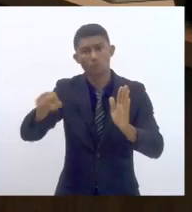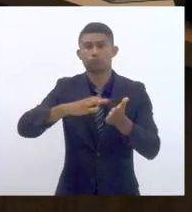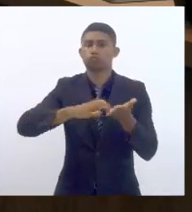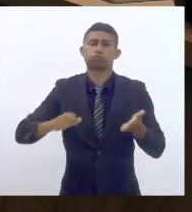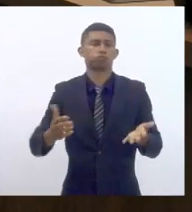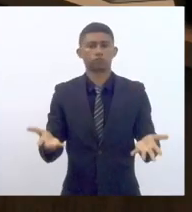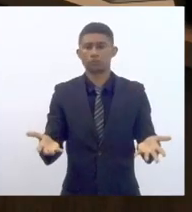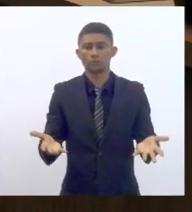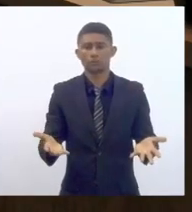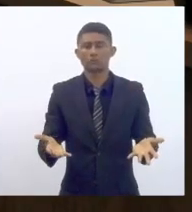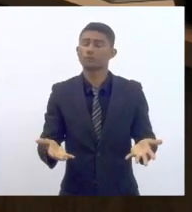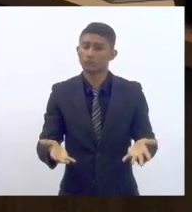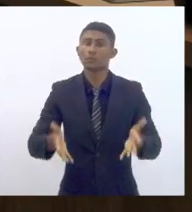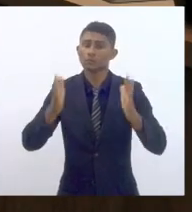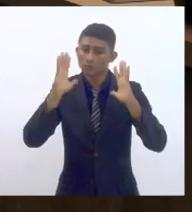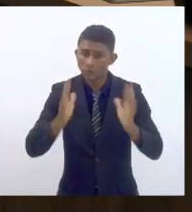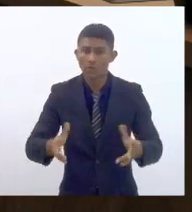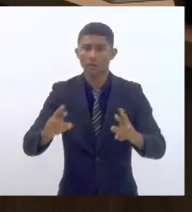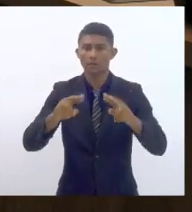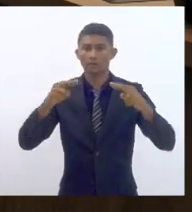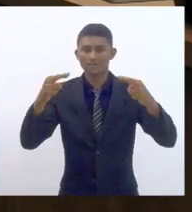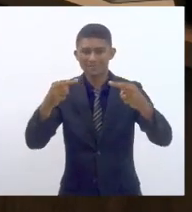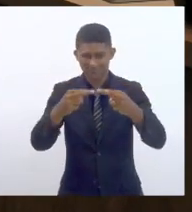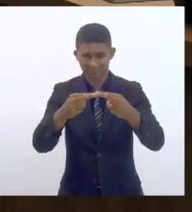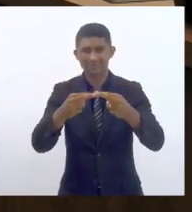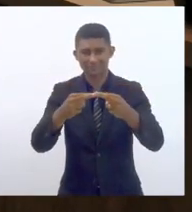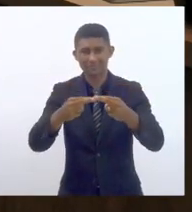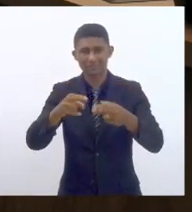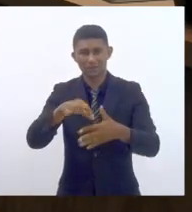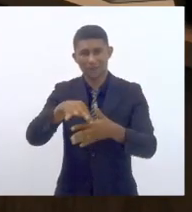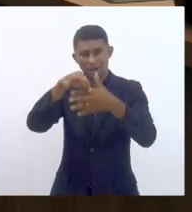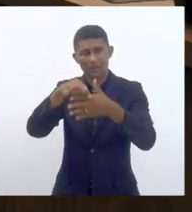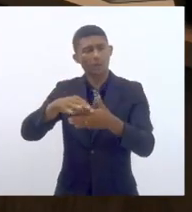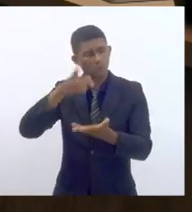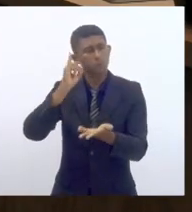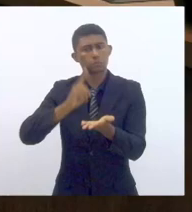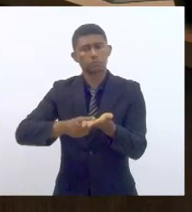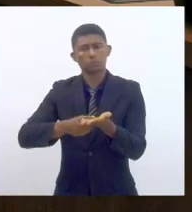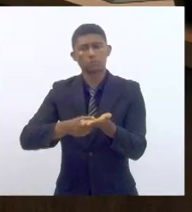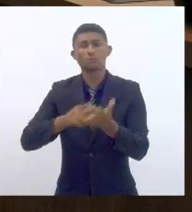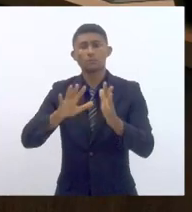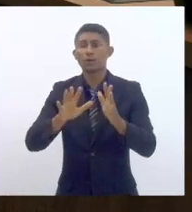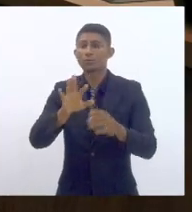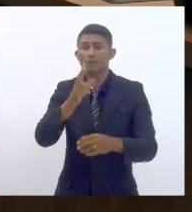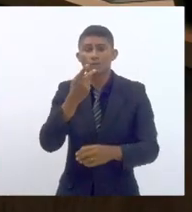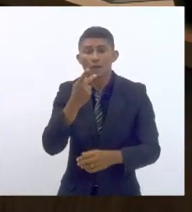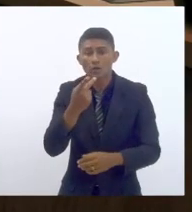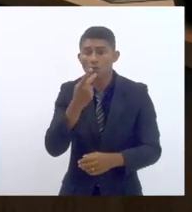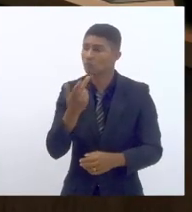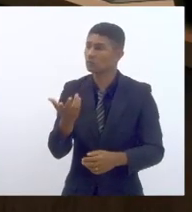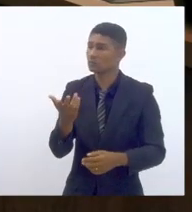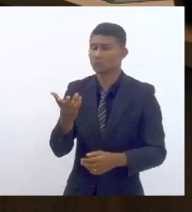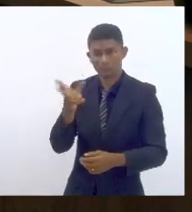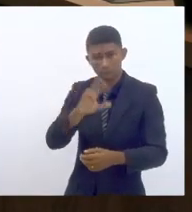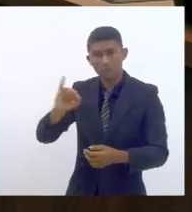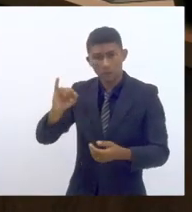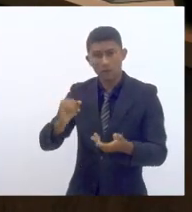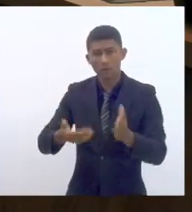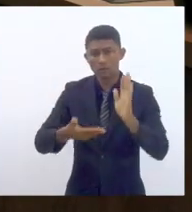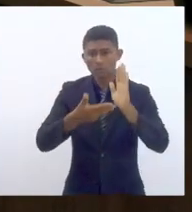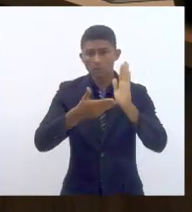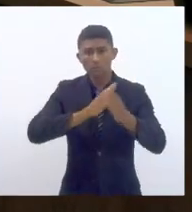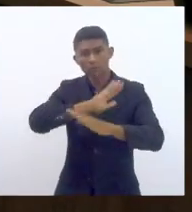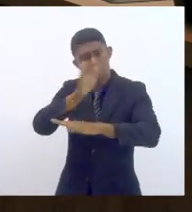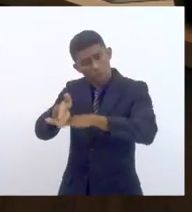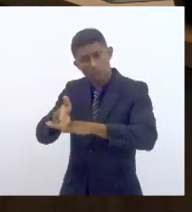já houve acordo no Colégio de Líderes e o senhor ontem mesmo disse que ia derrubar. Esse é o primeiro da pauta, é o